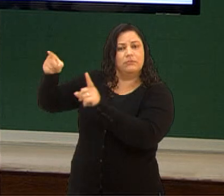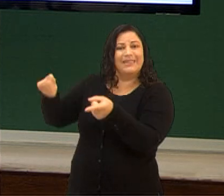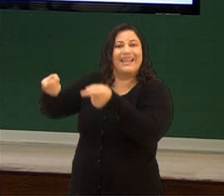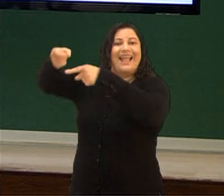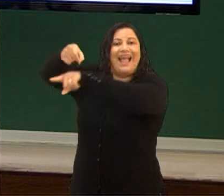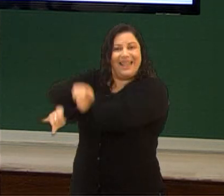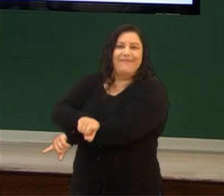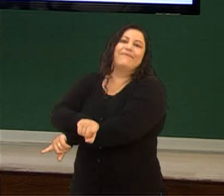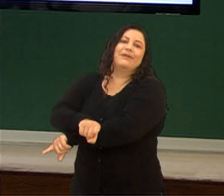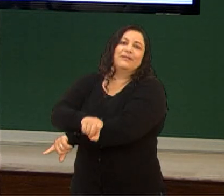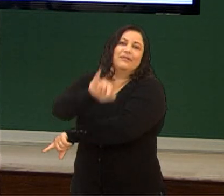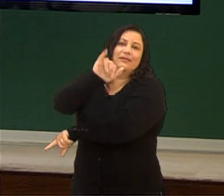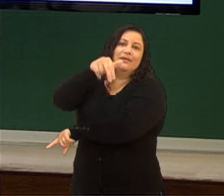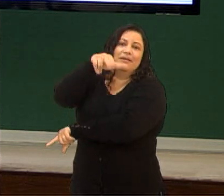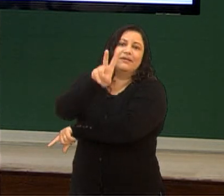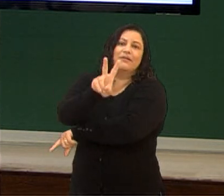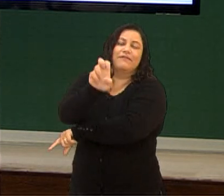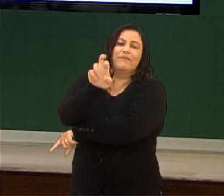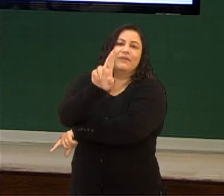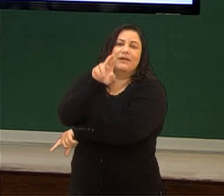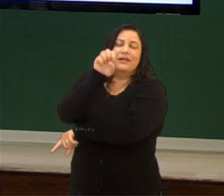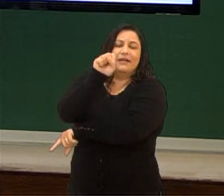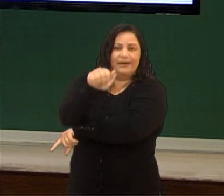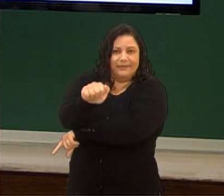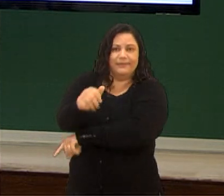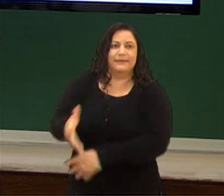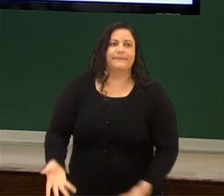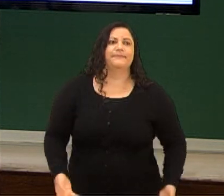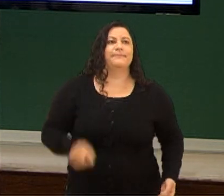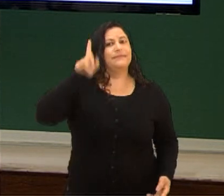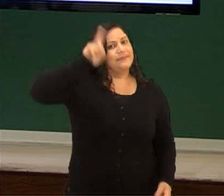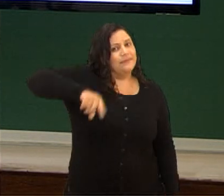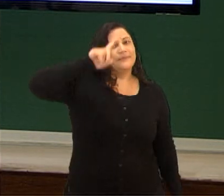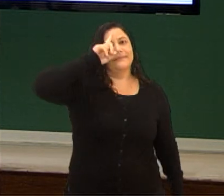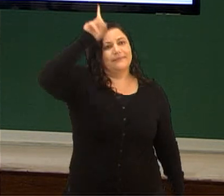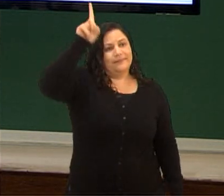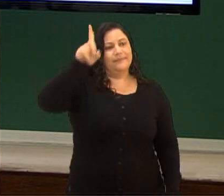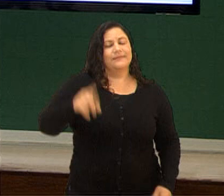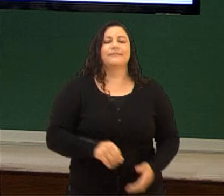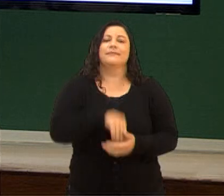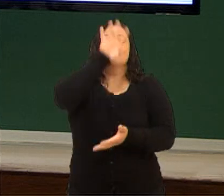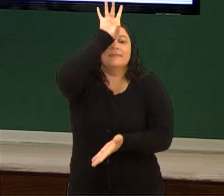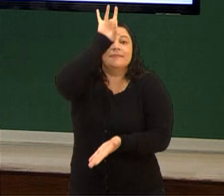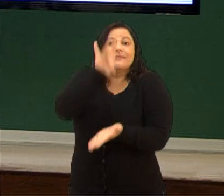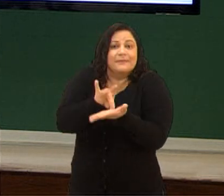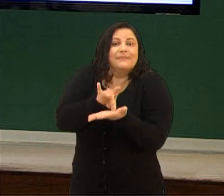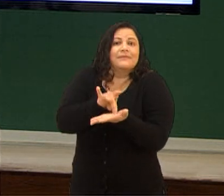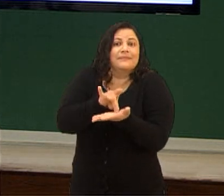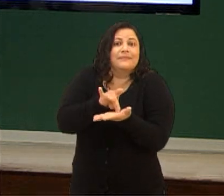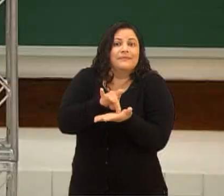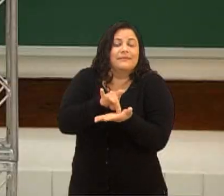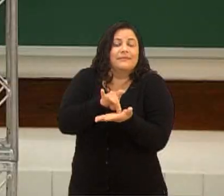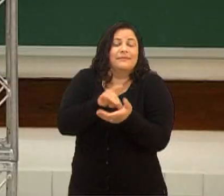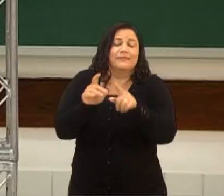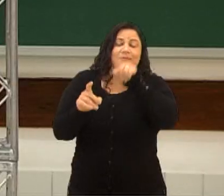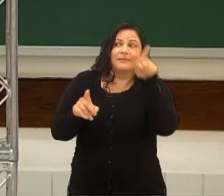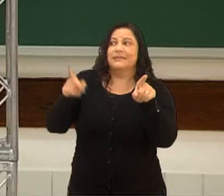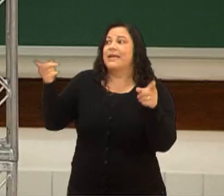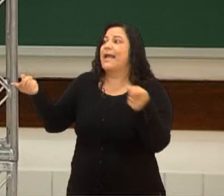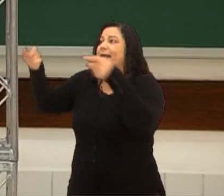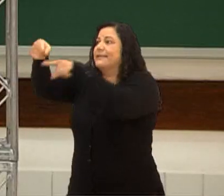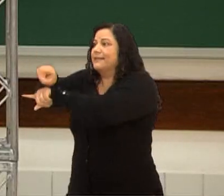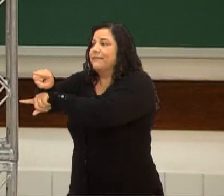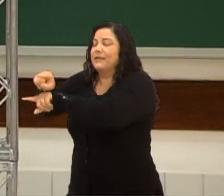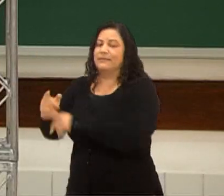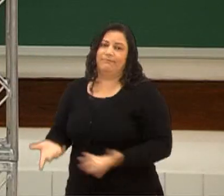inversa da matriz A, tá certo? Essa é a ideia. Essa é a matriz original, essa é a matriz inversa. Como que eu cheguei